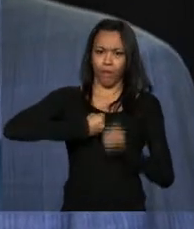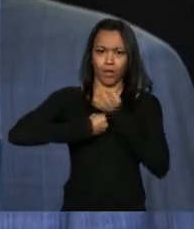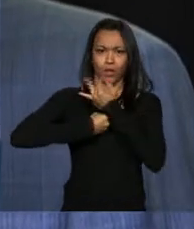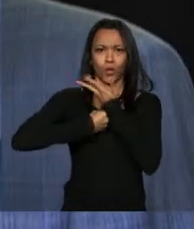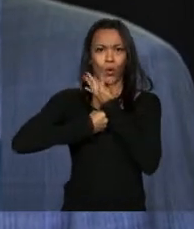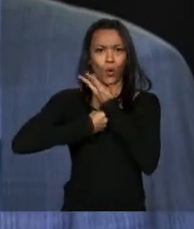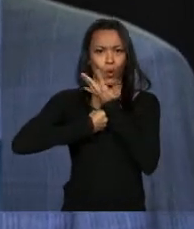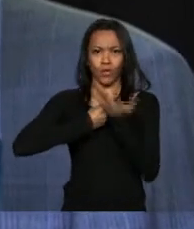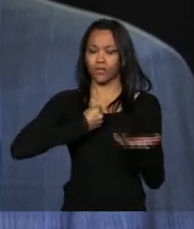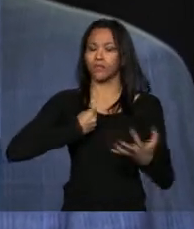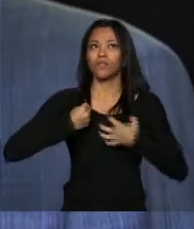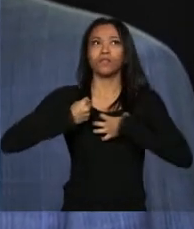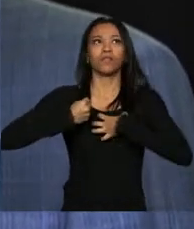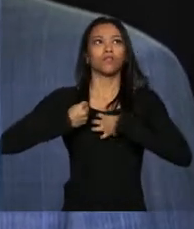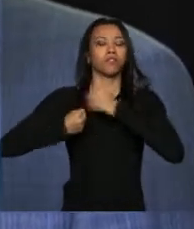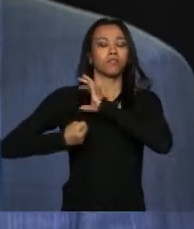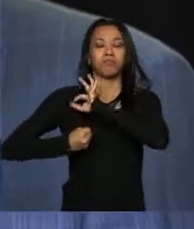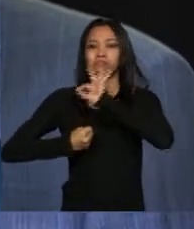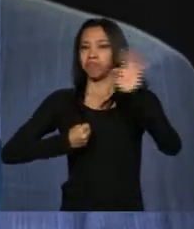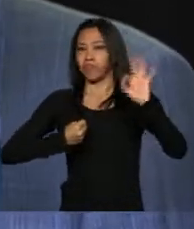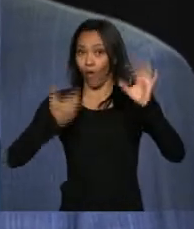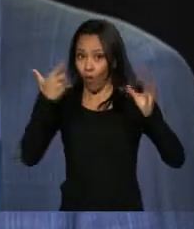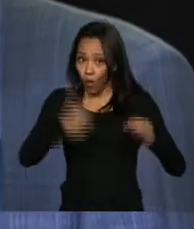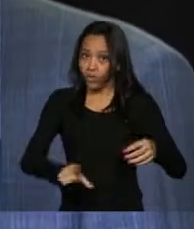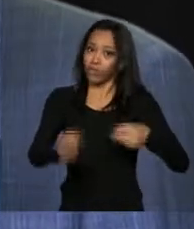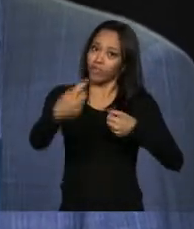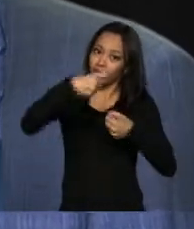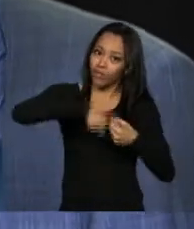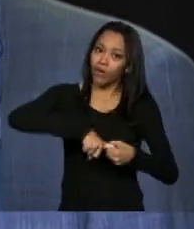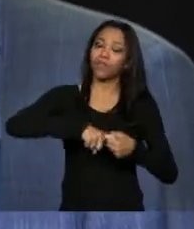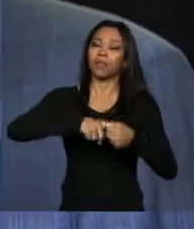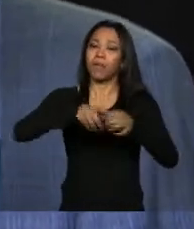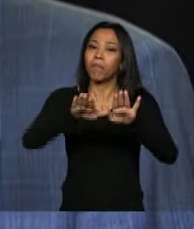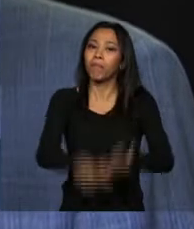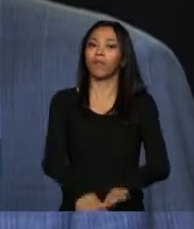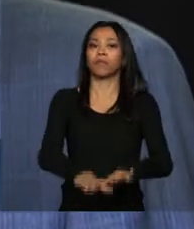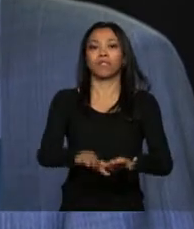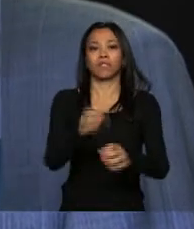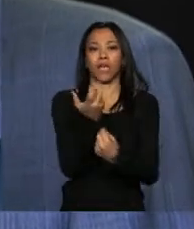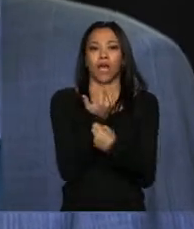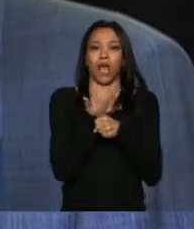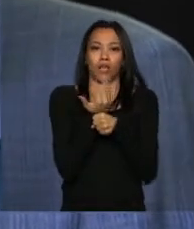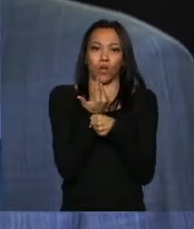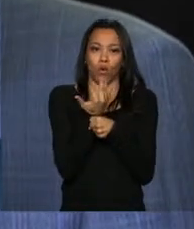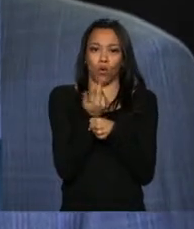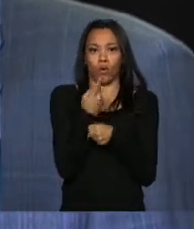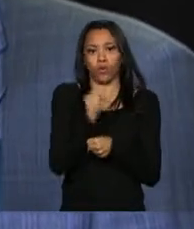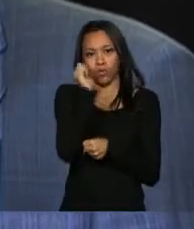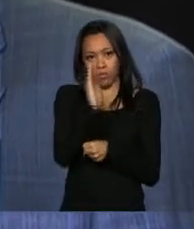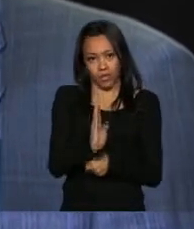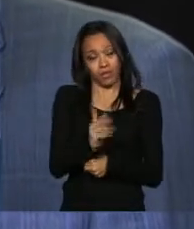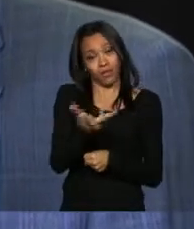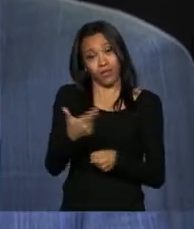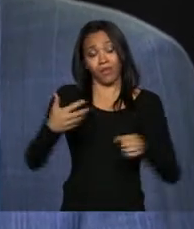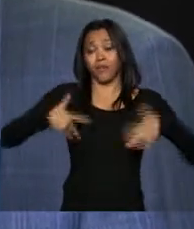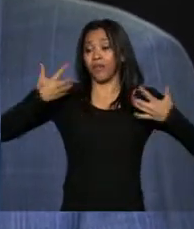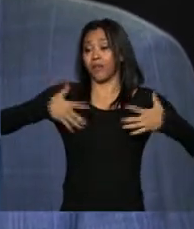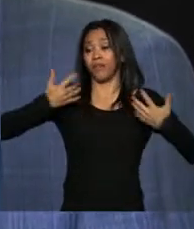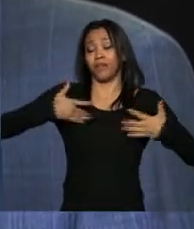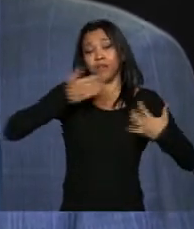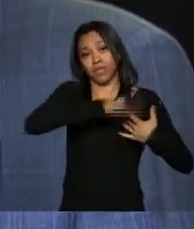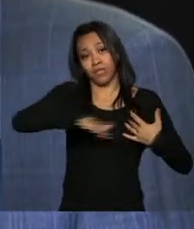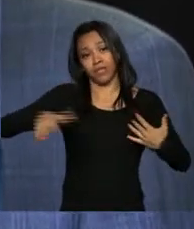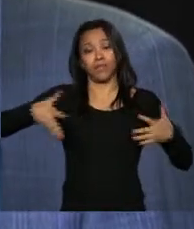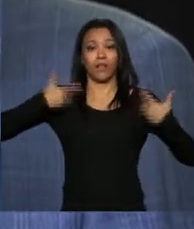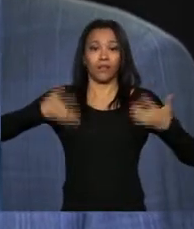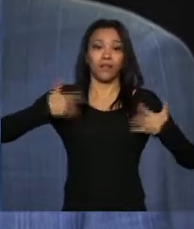ela passou por aqui foi sensacional. Então volta agora para ela permanecer no nosso país, e vai ser uma celebração para as famílias, para as crianças. Eu acho que é um fator